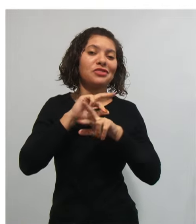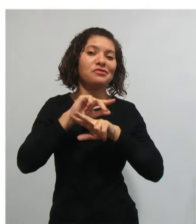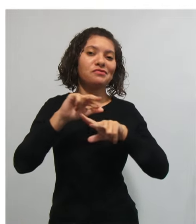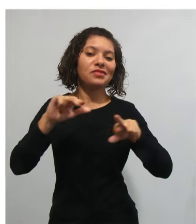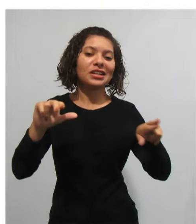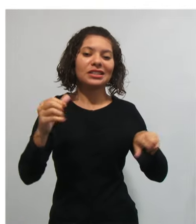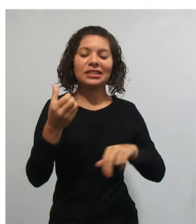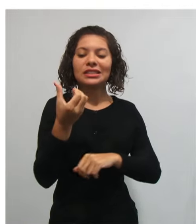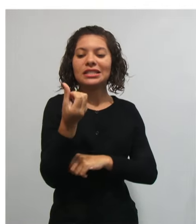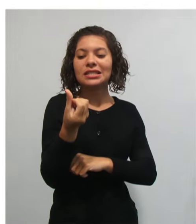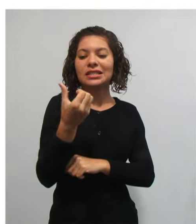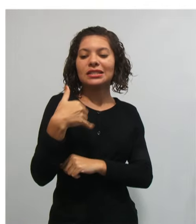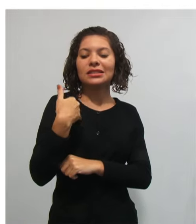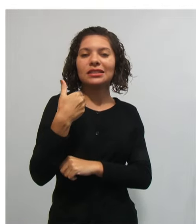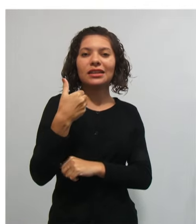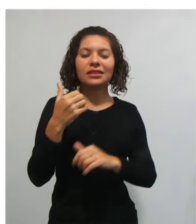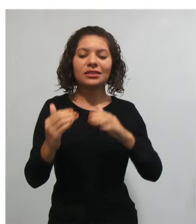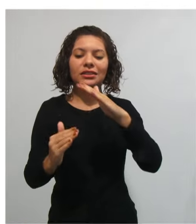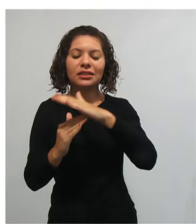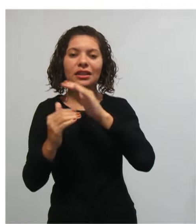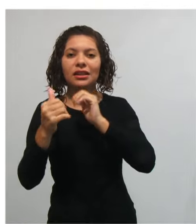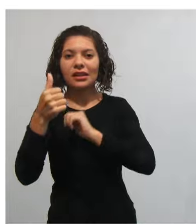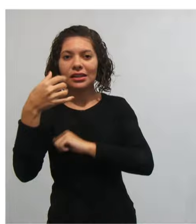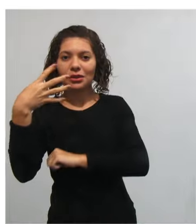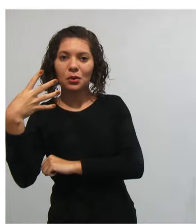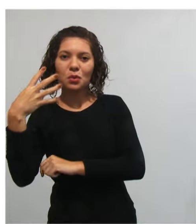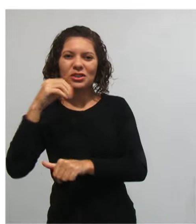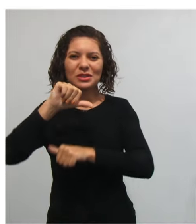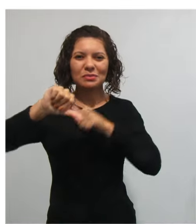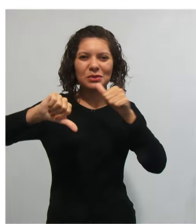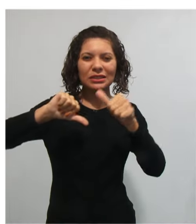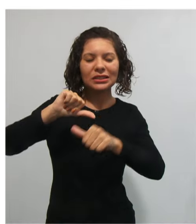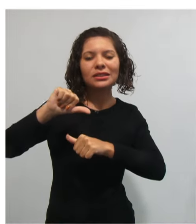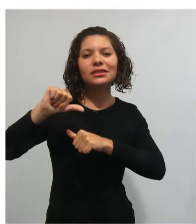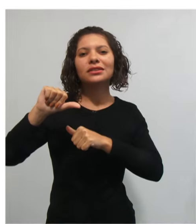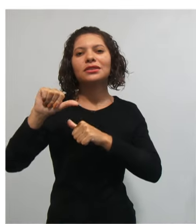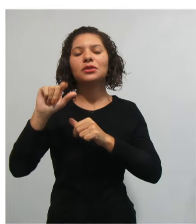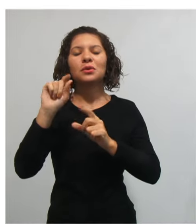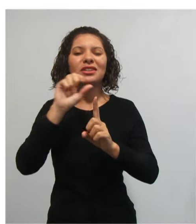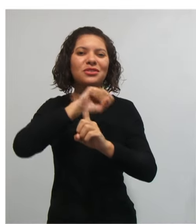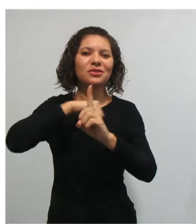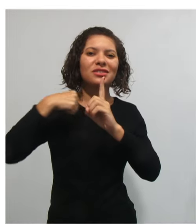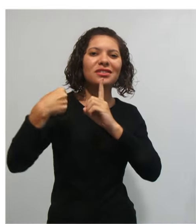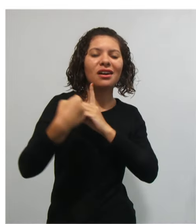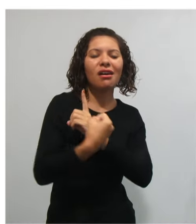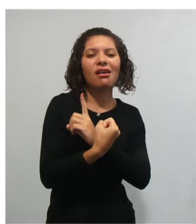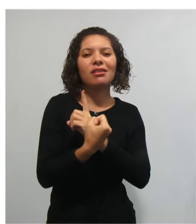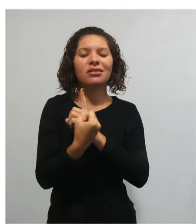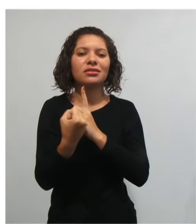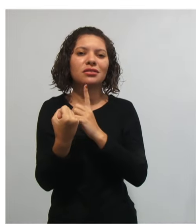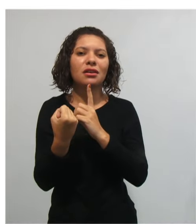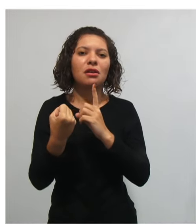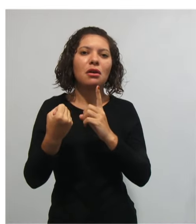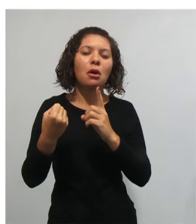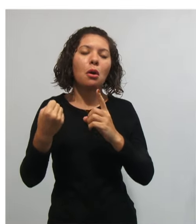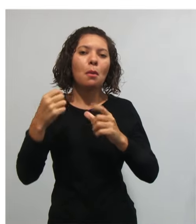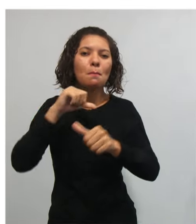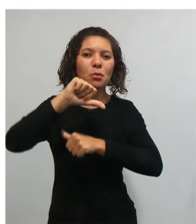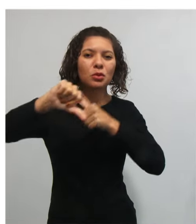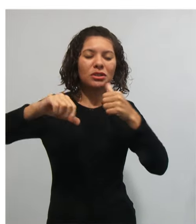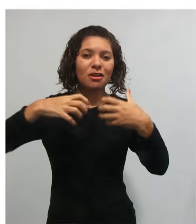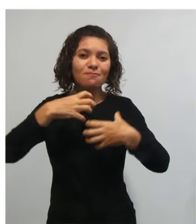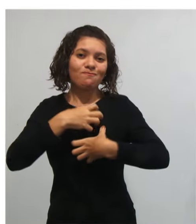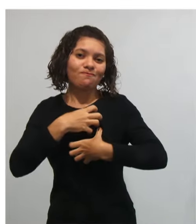muitas coisas acontecendo aqui de 6 a 14 anos né mudanças cognitivas sociais emocionais muitas